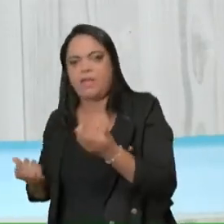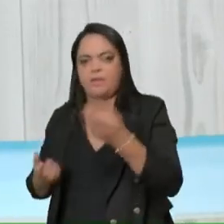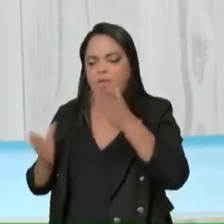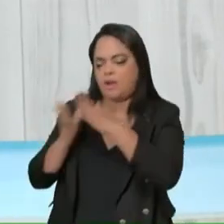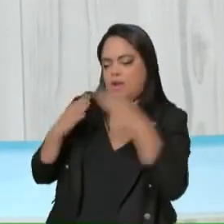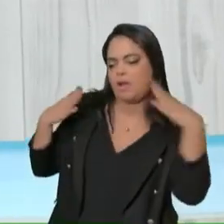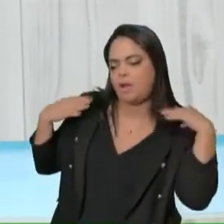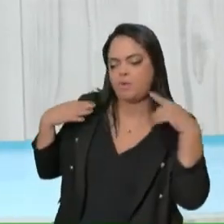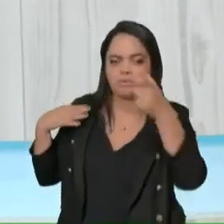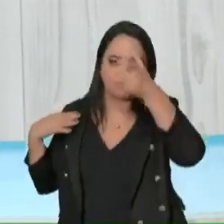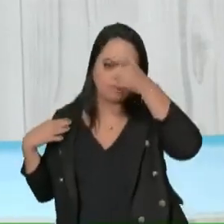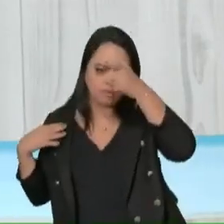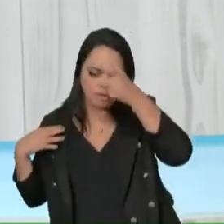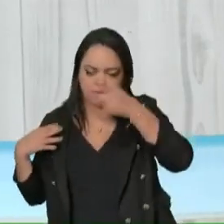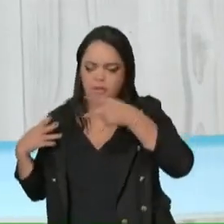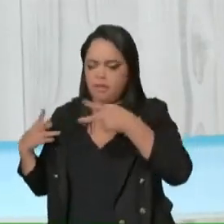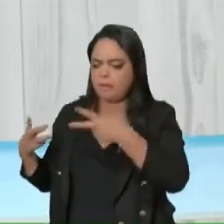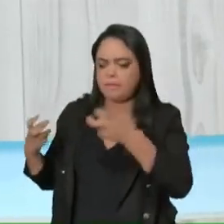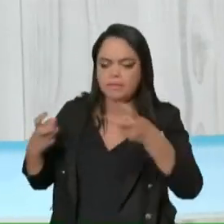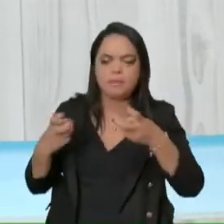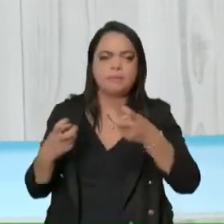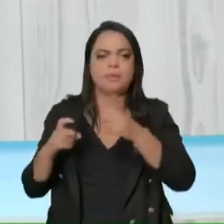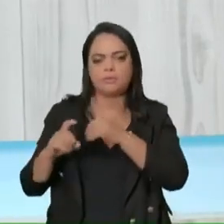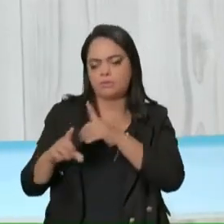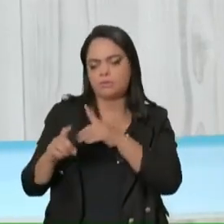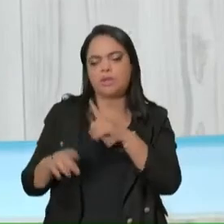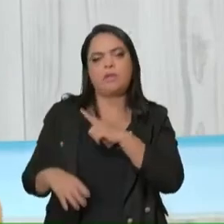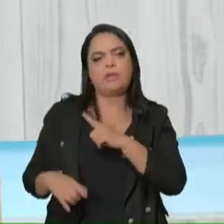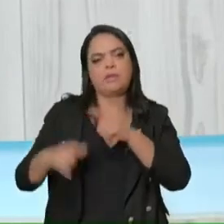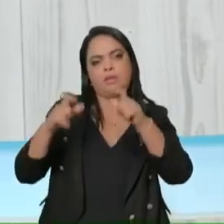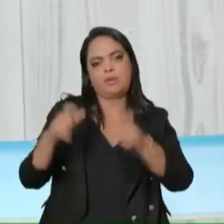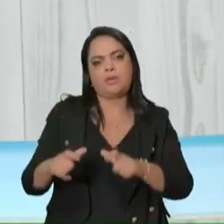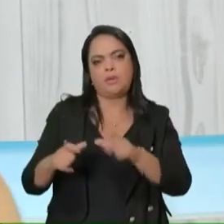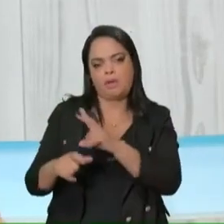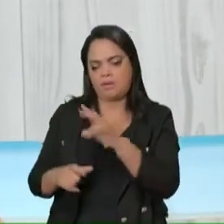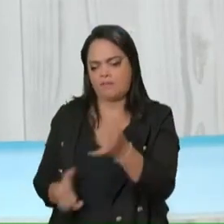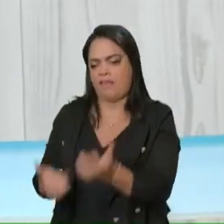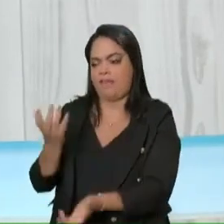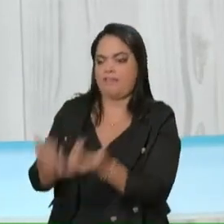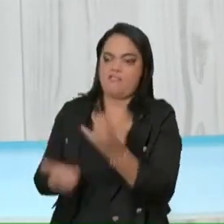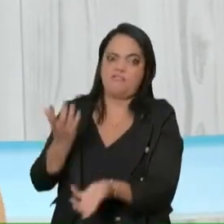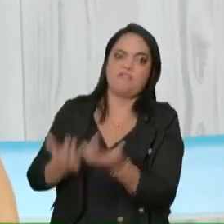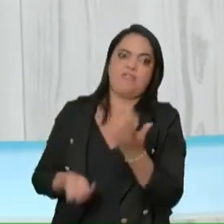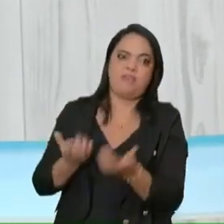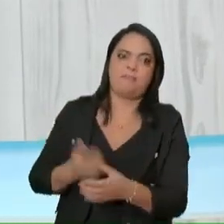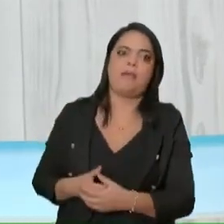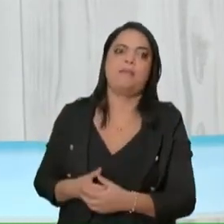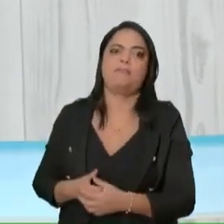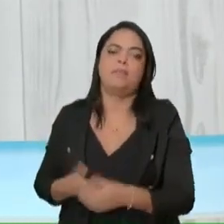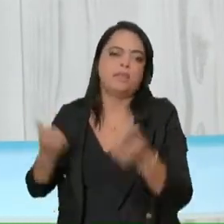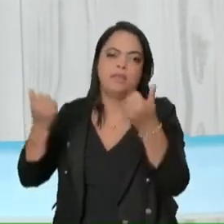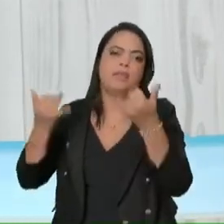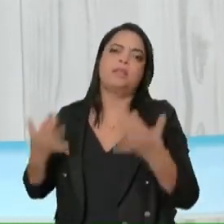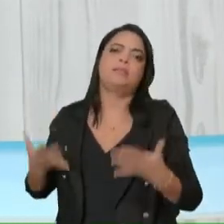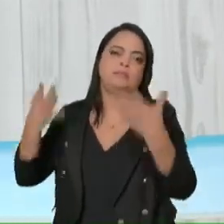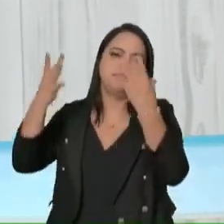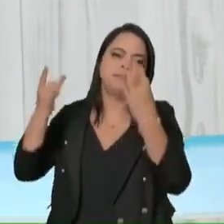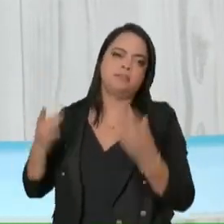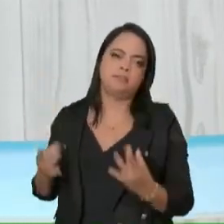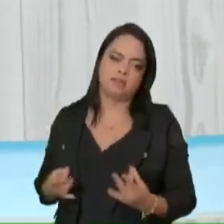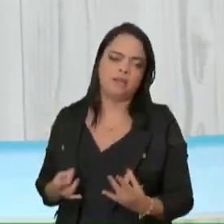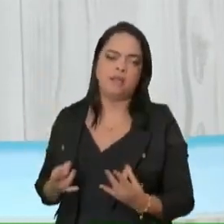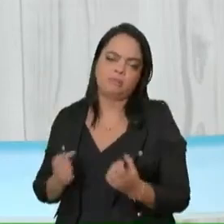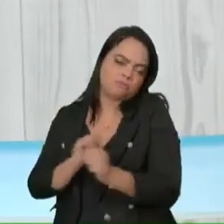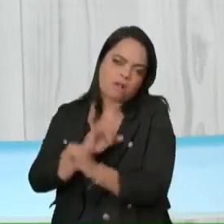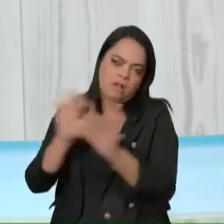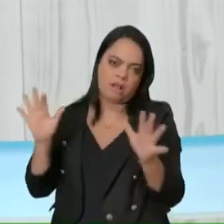essa percepção que algumas doutrinas trazem de que há um local onde se vai se queimar no fogo do inferno. E ele explica um pouco melhor sobre isso, traz a